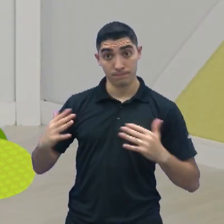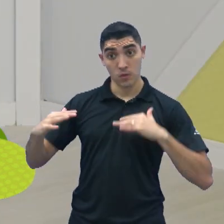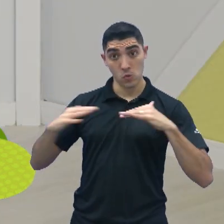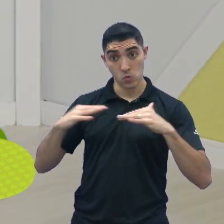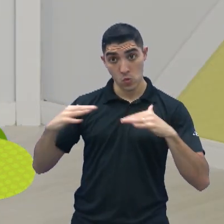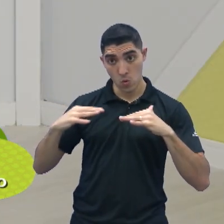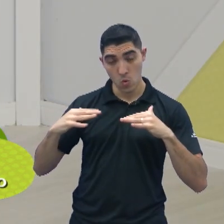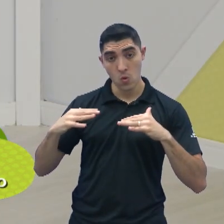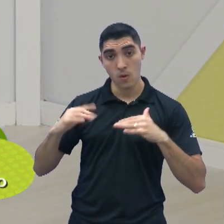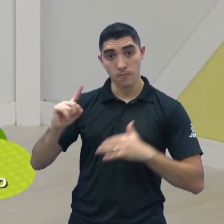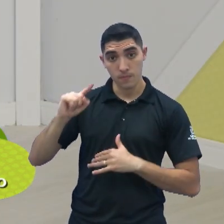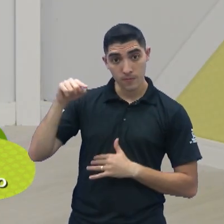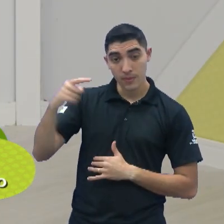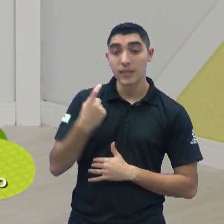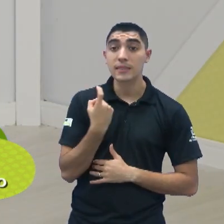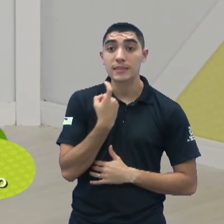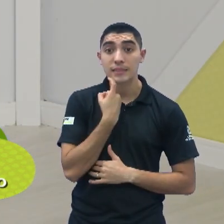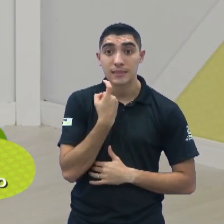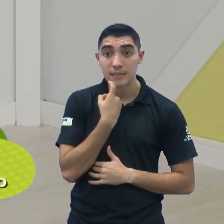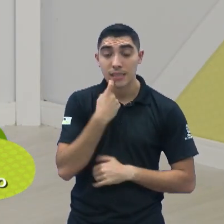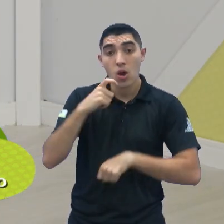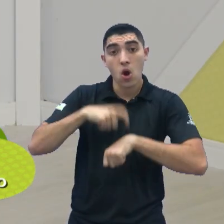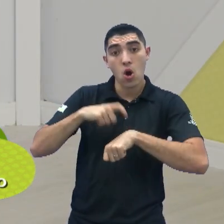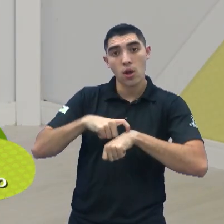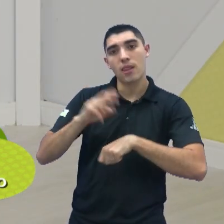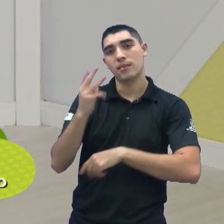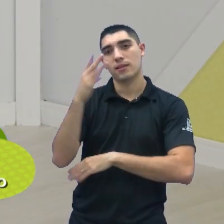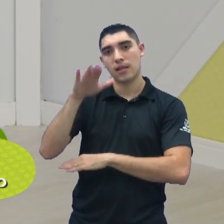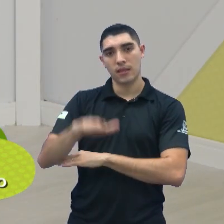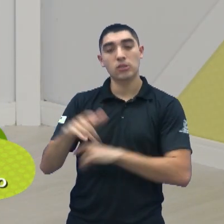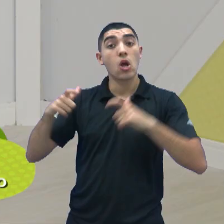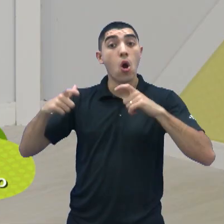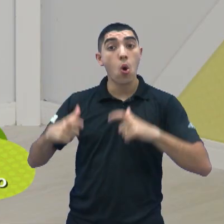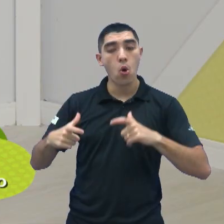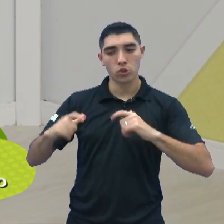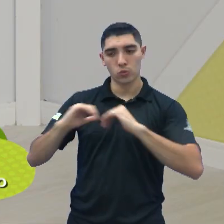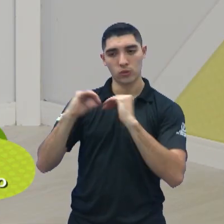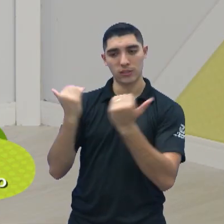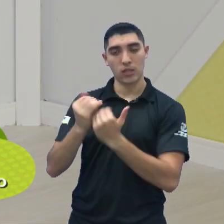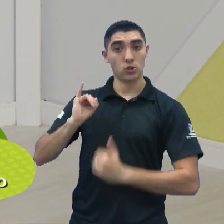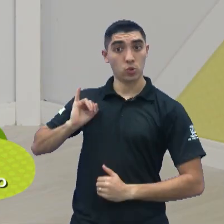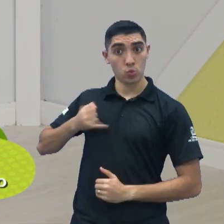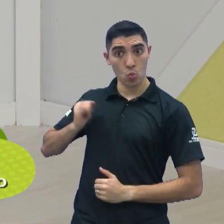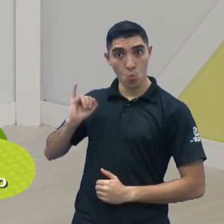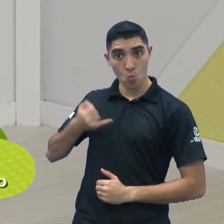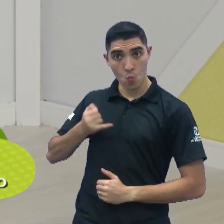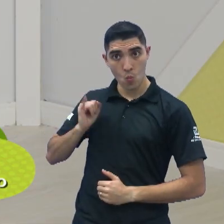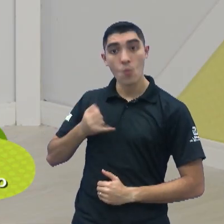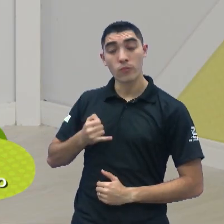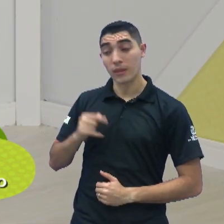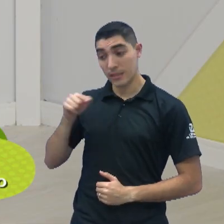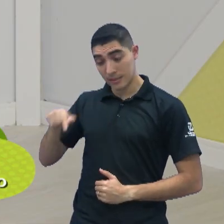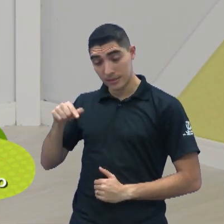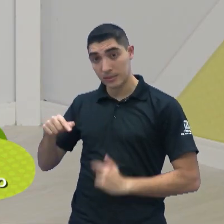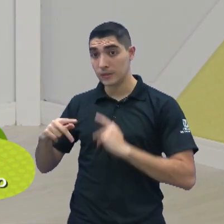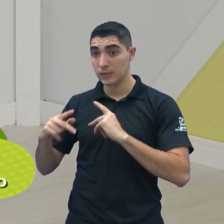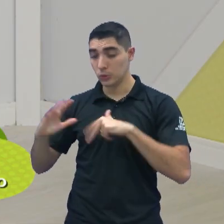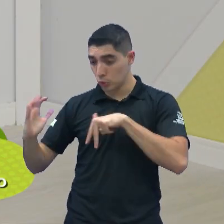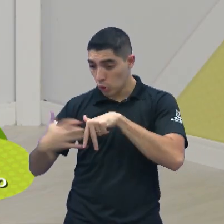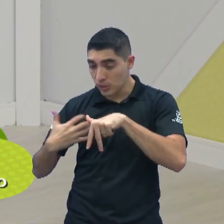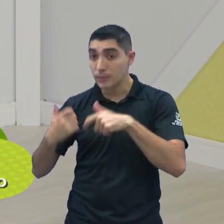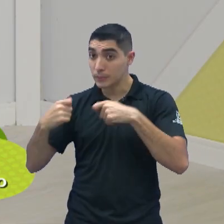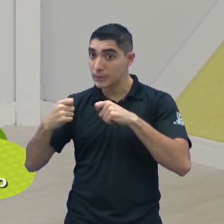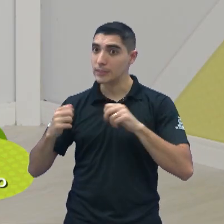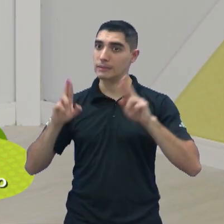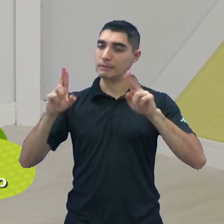volta, próxima sexta-feira, 15 horas, no campo do João do Pulo. O Joseense aí precisando da vitória, pelo menos de